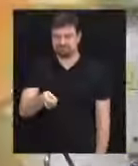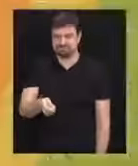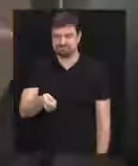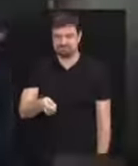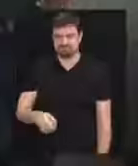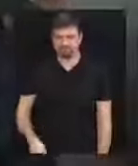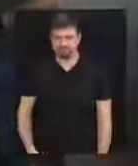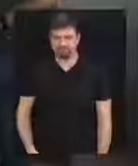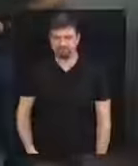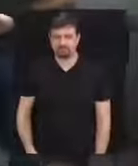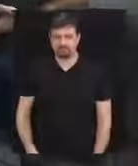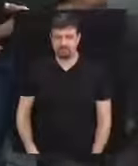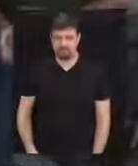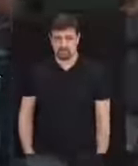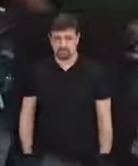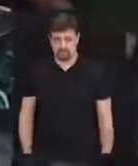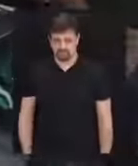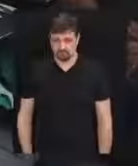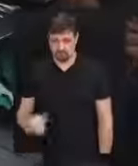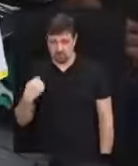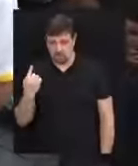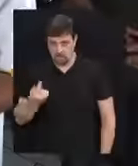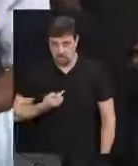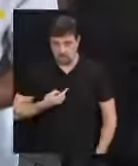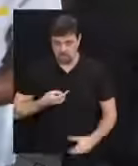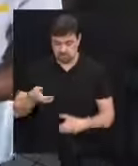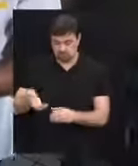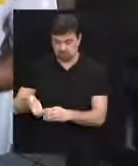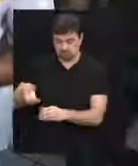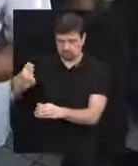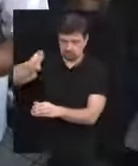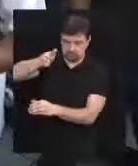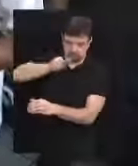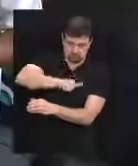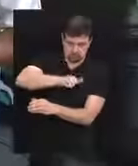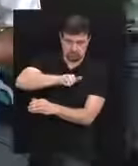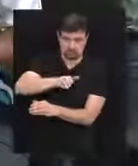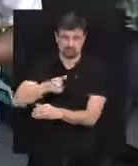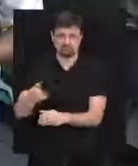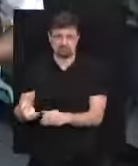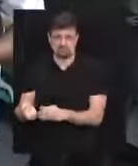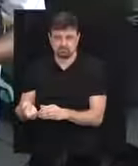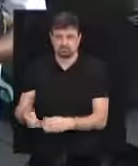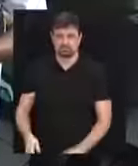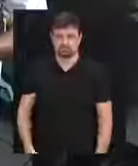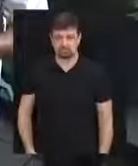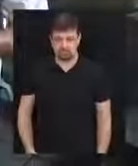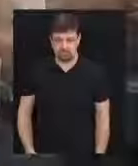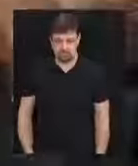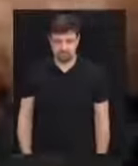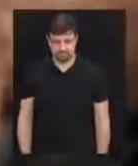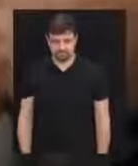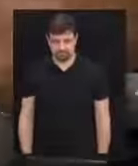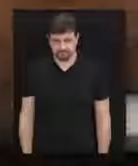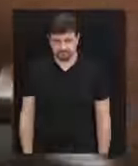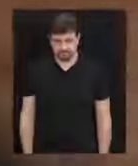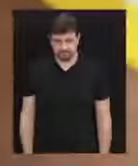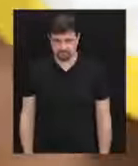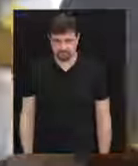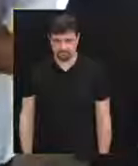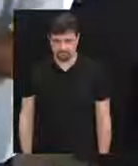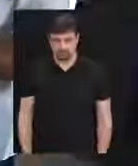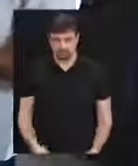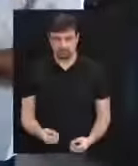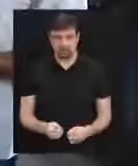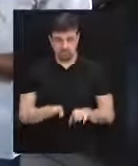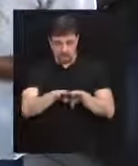lá. Então aqui nós vamos pegar aquela massa que nós falamos dela antes, né? Já está aqui no recipiente, vou colocar